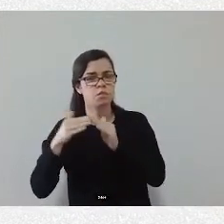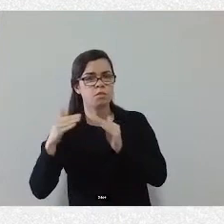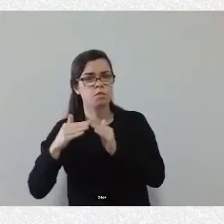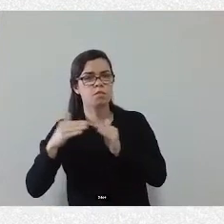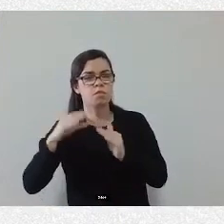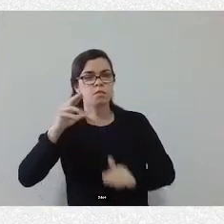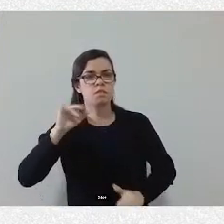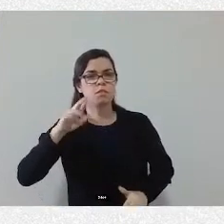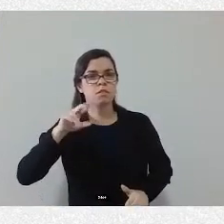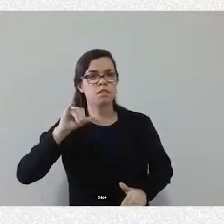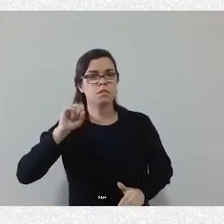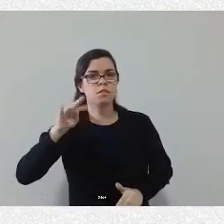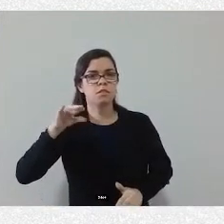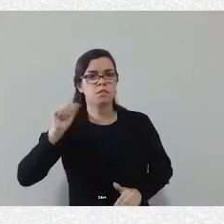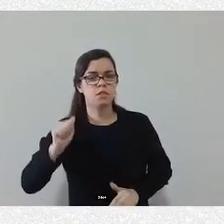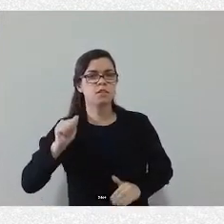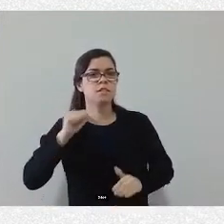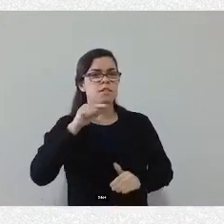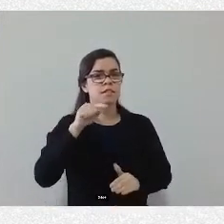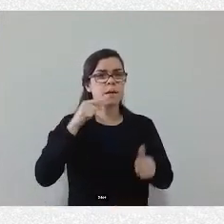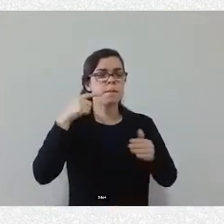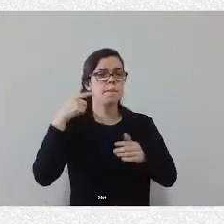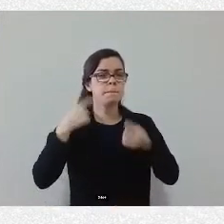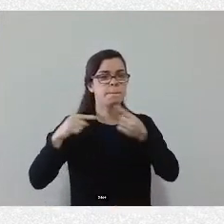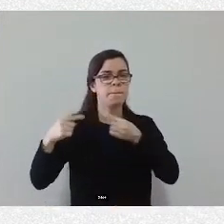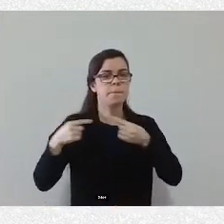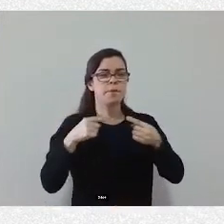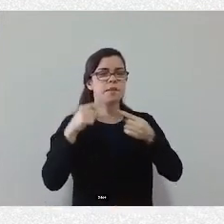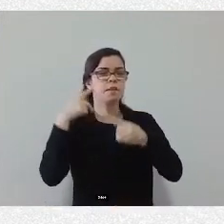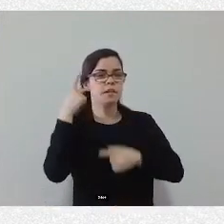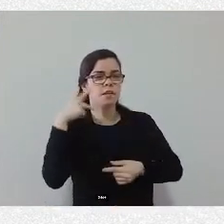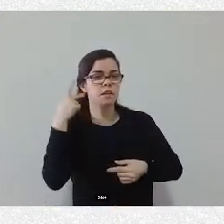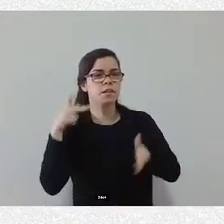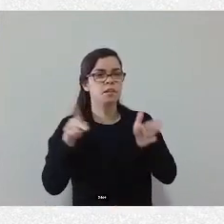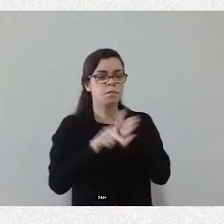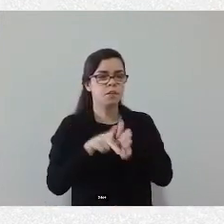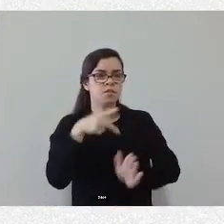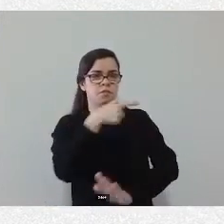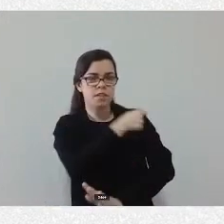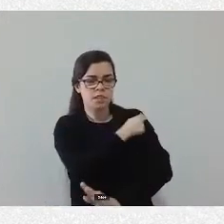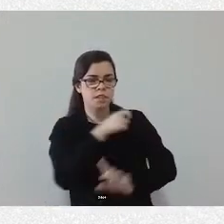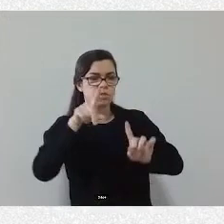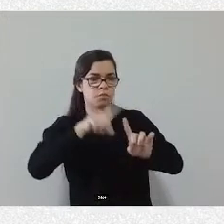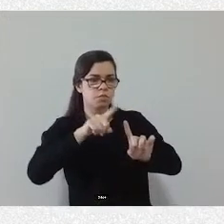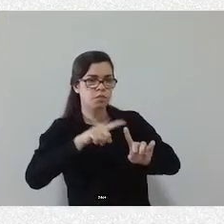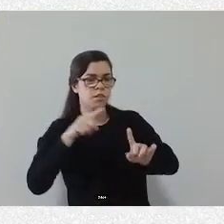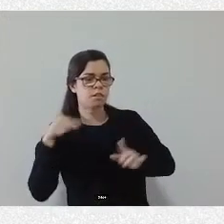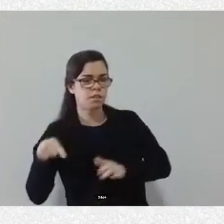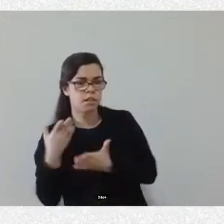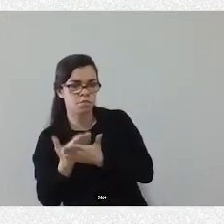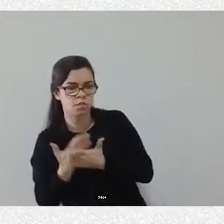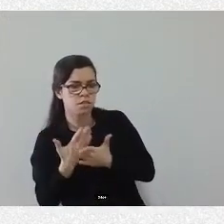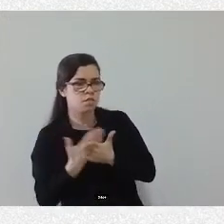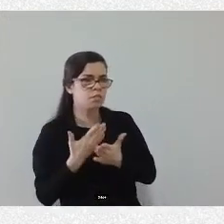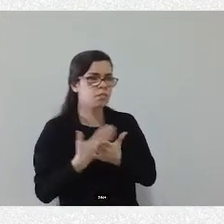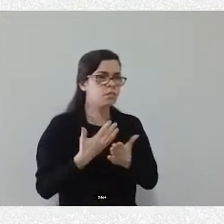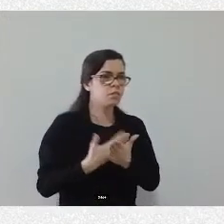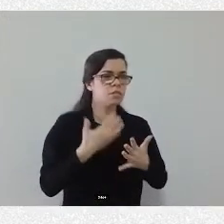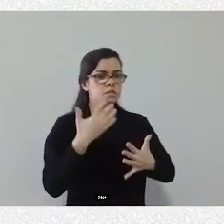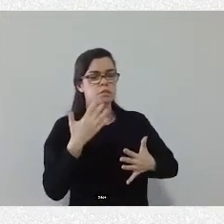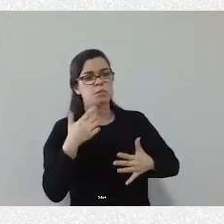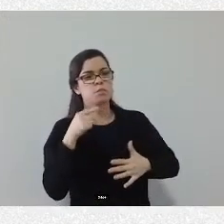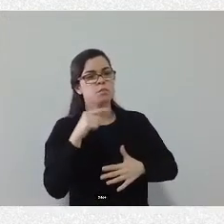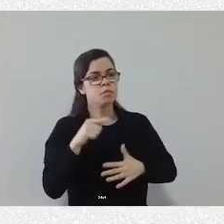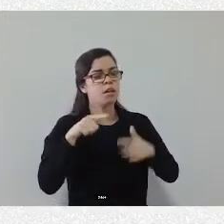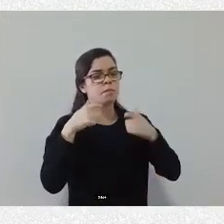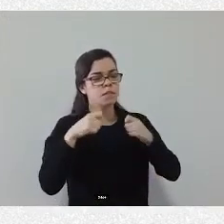as políticas de vacinação, as condutas de vacinação da cidade de Toledo. Ele segue aquilo que está sendo implementado pela cidade